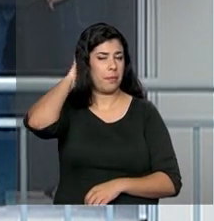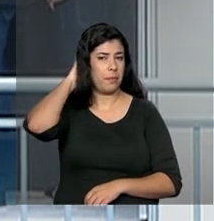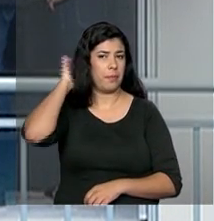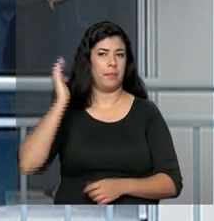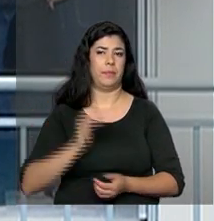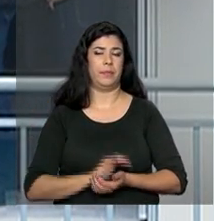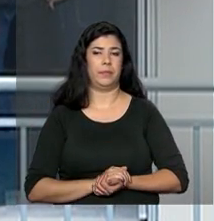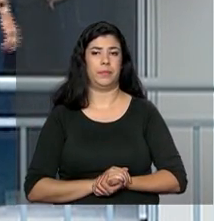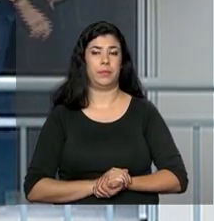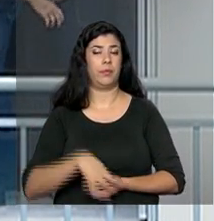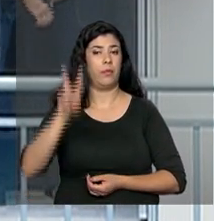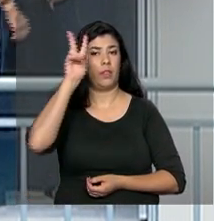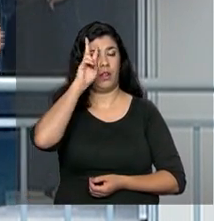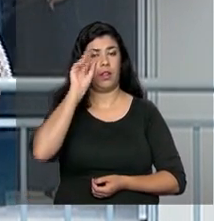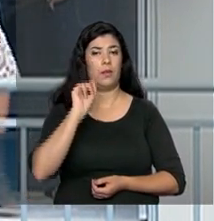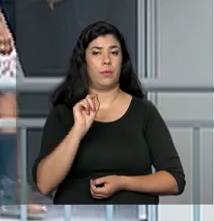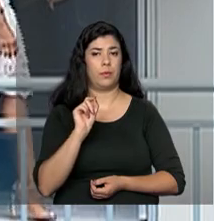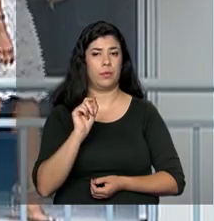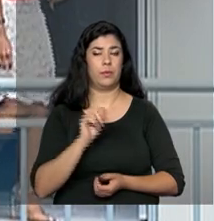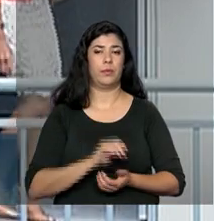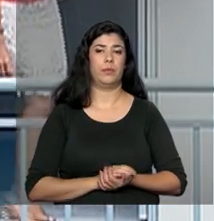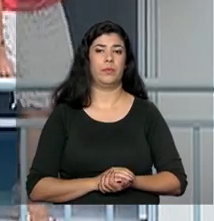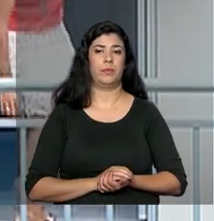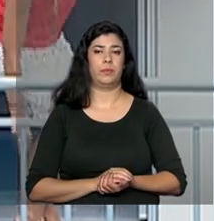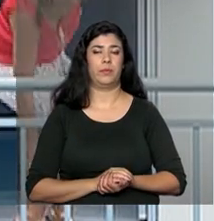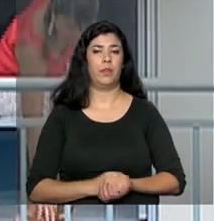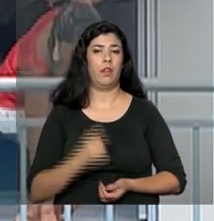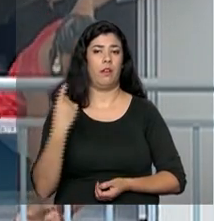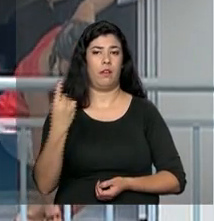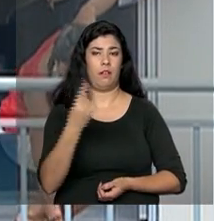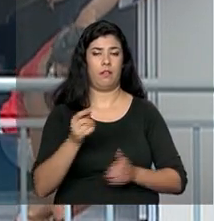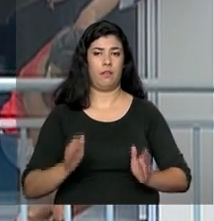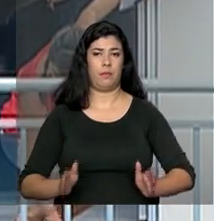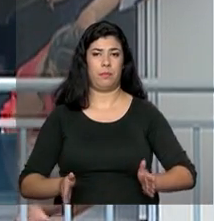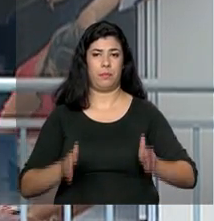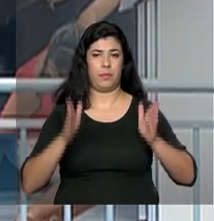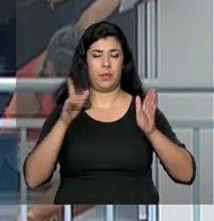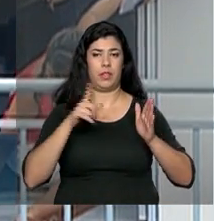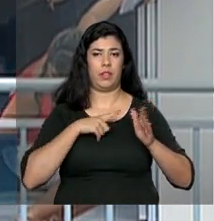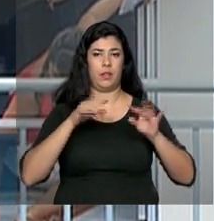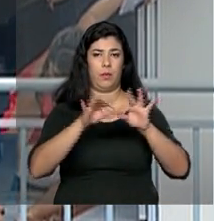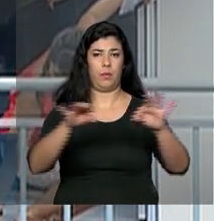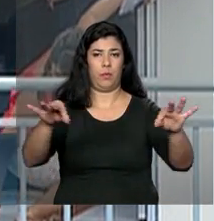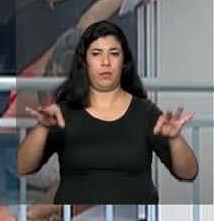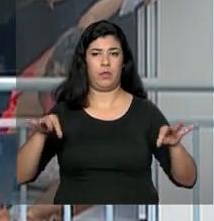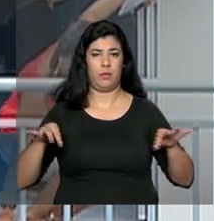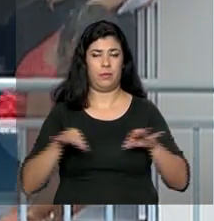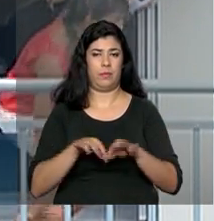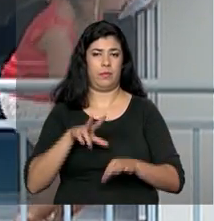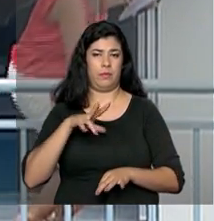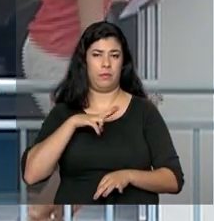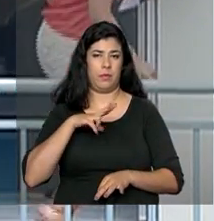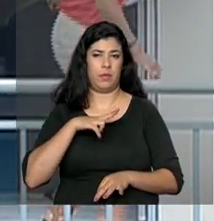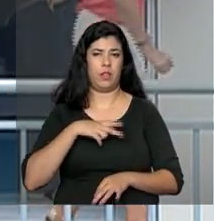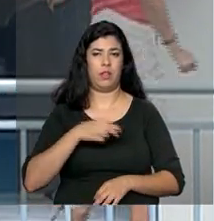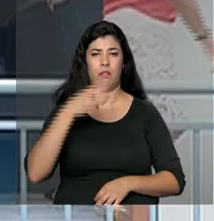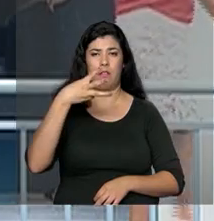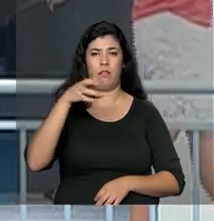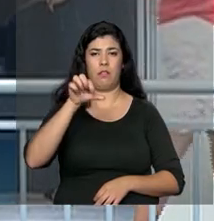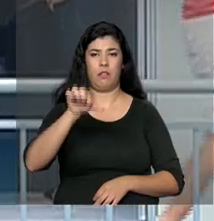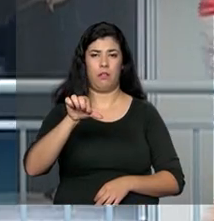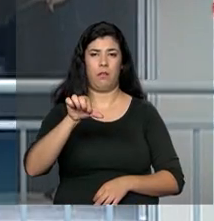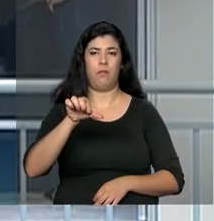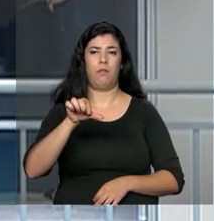Belém Lembrando que o cada apartamento tem uma área privativa de um pouquinho mais de 39 m